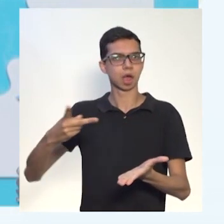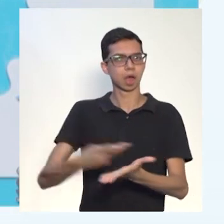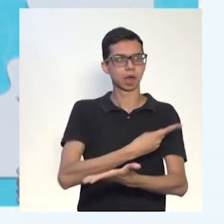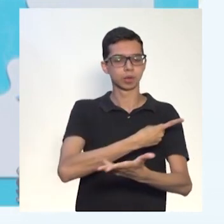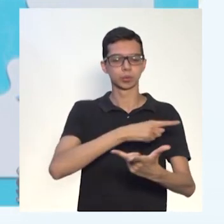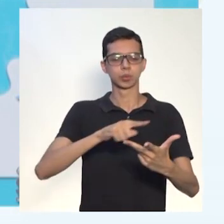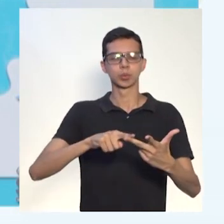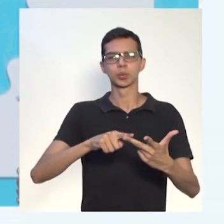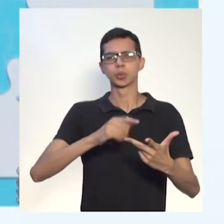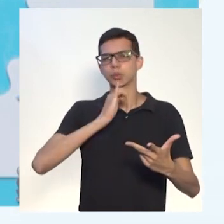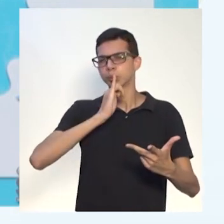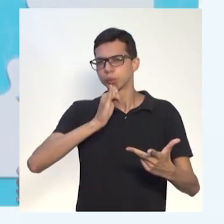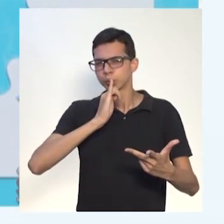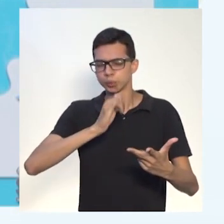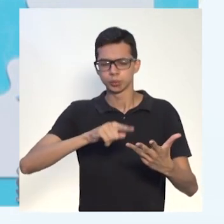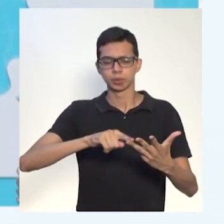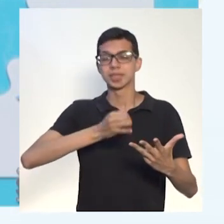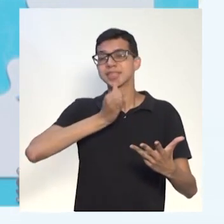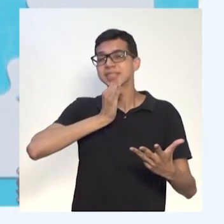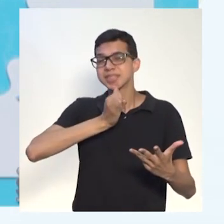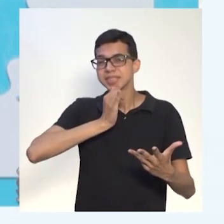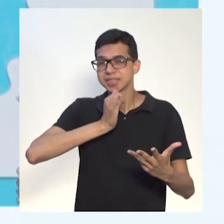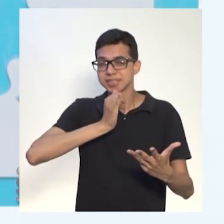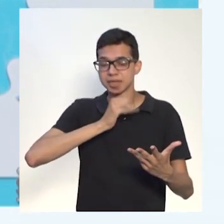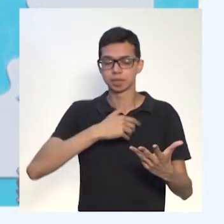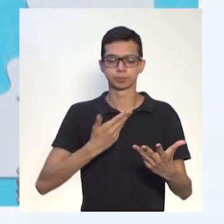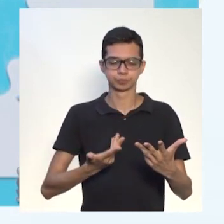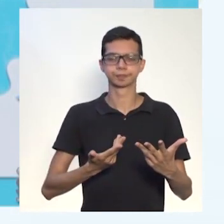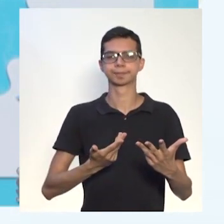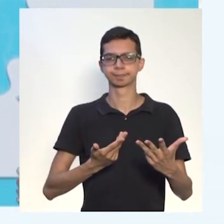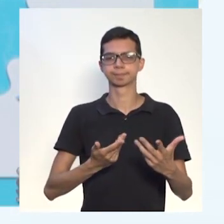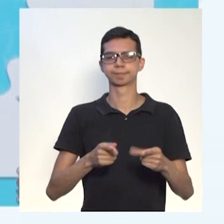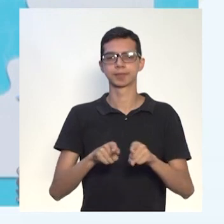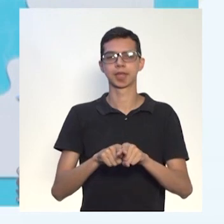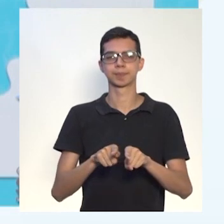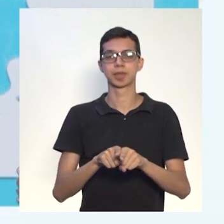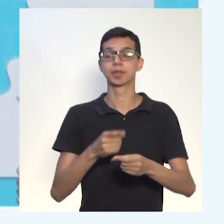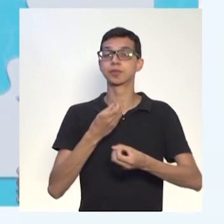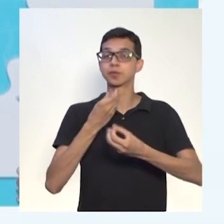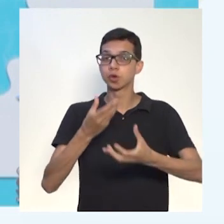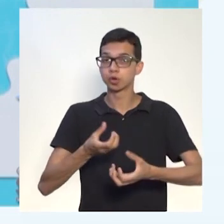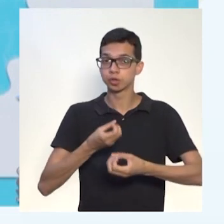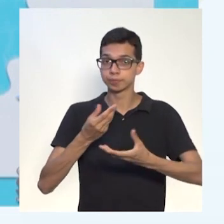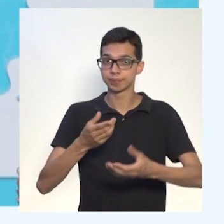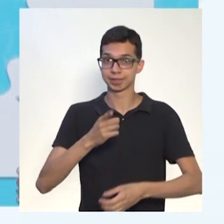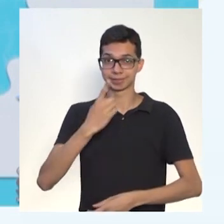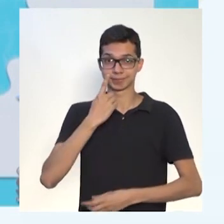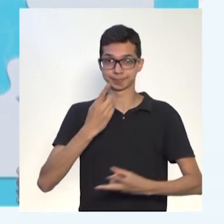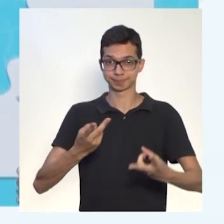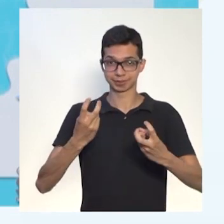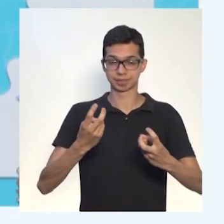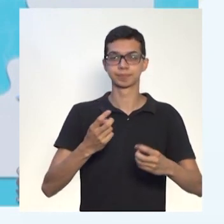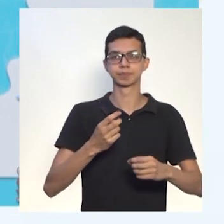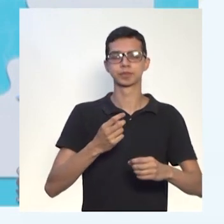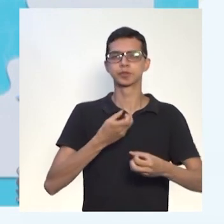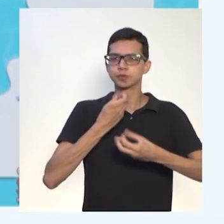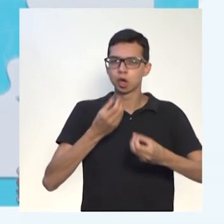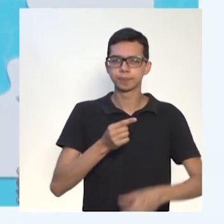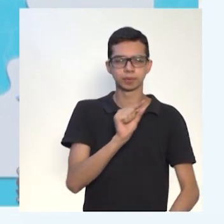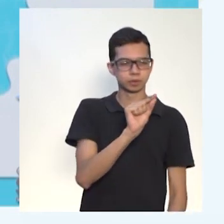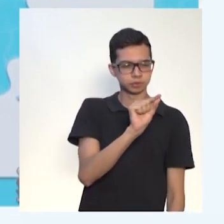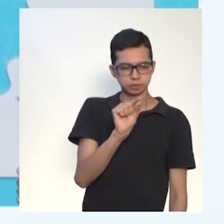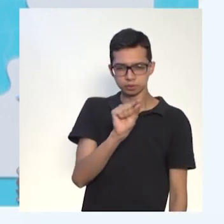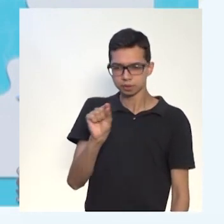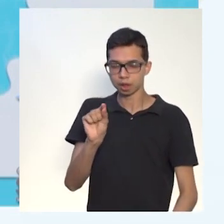citações, exemplos, né? Encontrem informações, destaquem informações que podem te ajudar. Tá